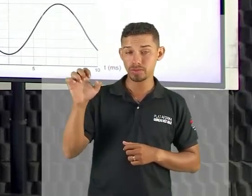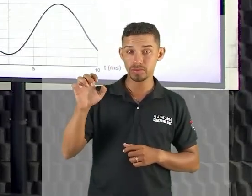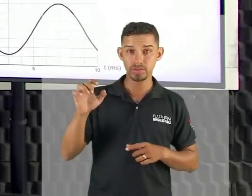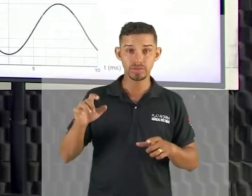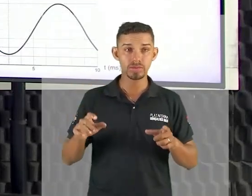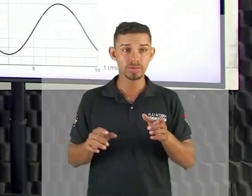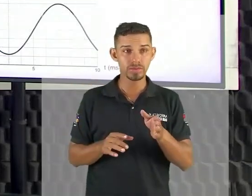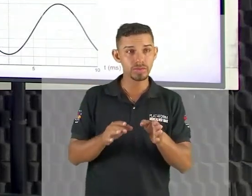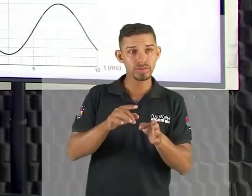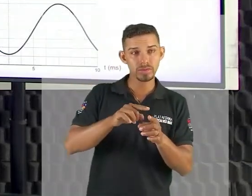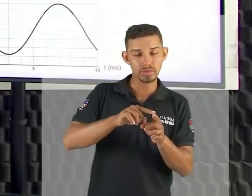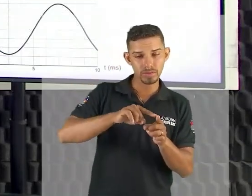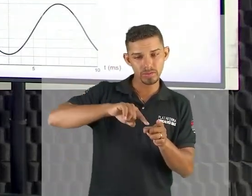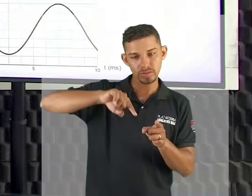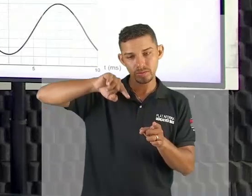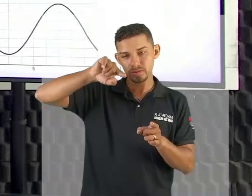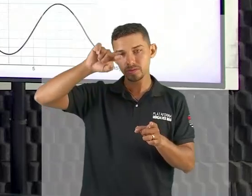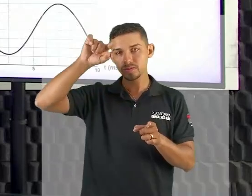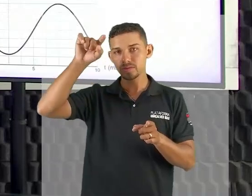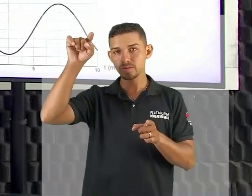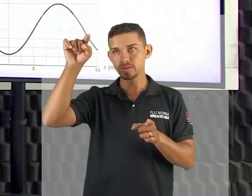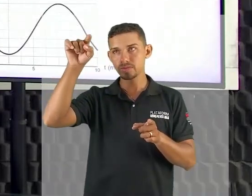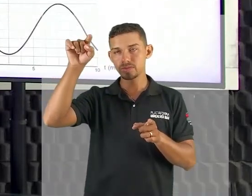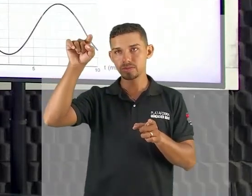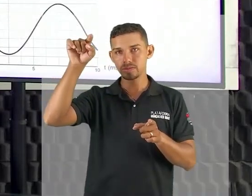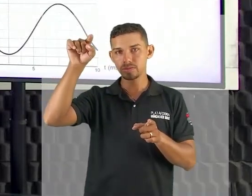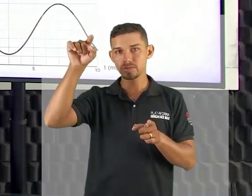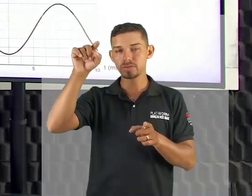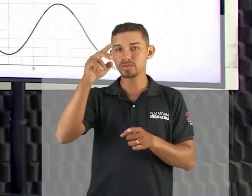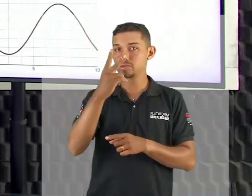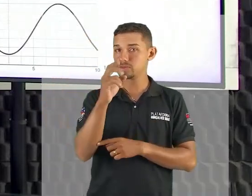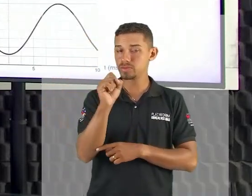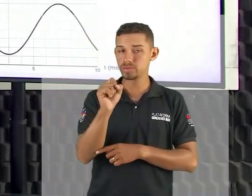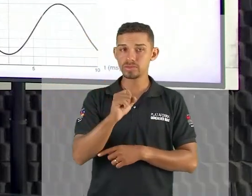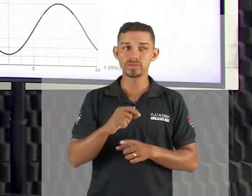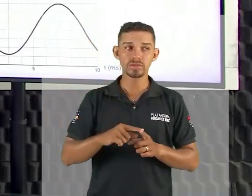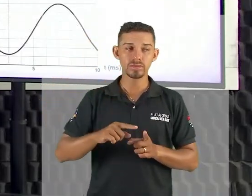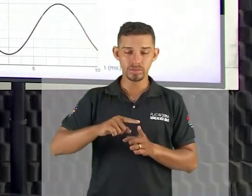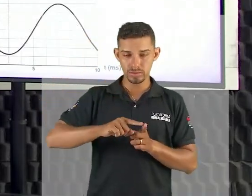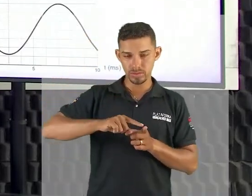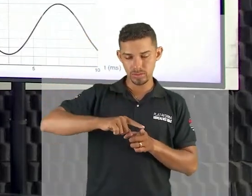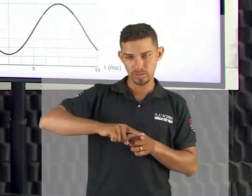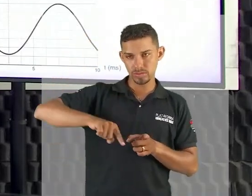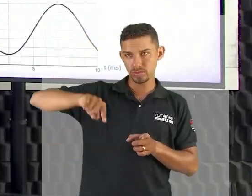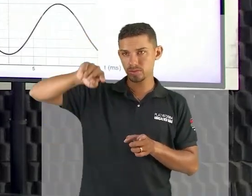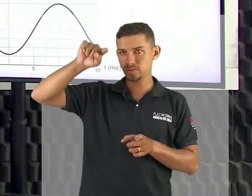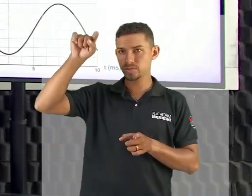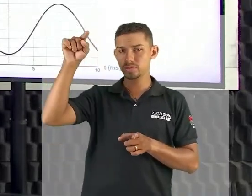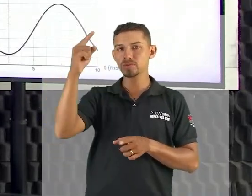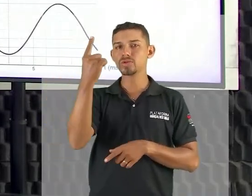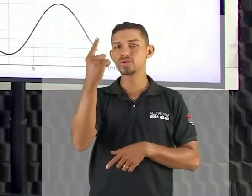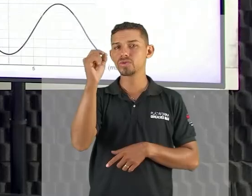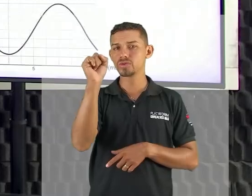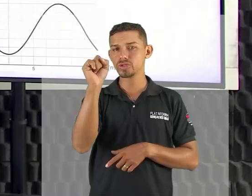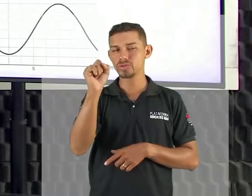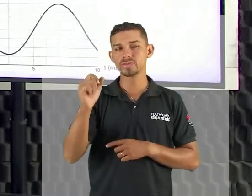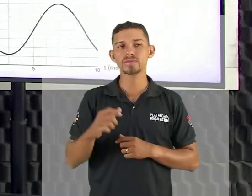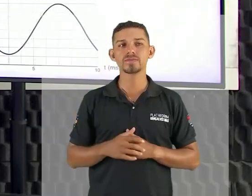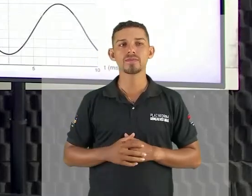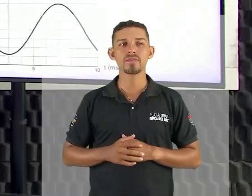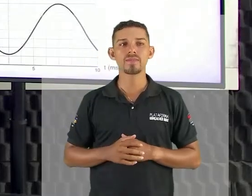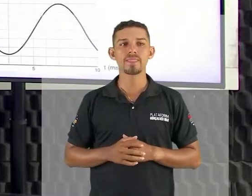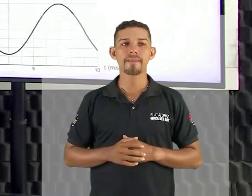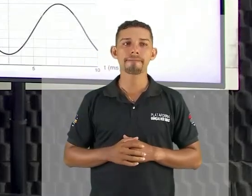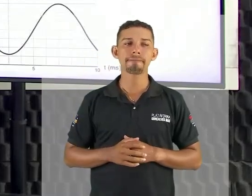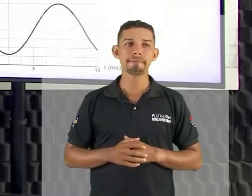falei que tá lá em cima vai lá embaixo e volta Em 2 segundos então é 1 segundo para descer e 1 segundo para subir